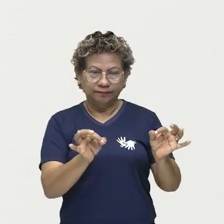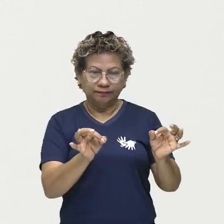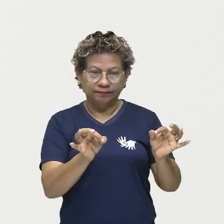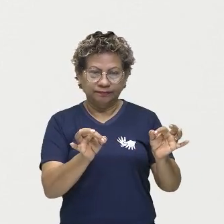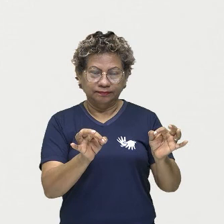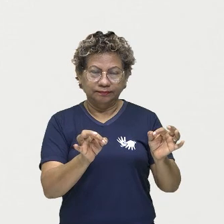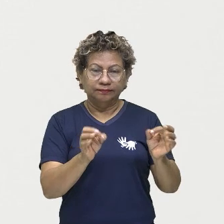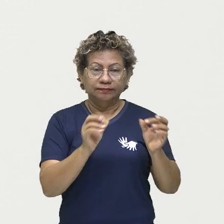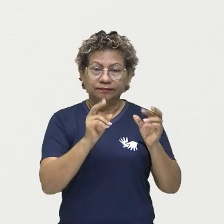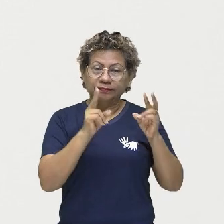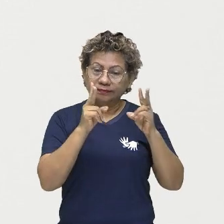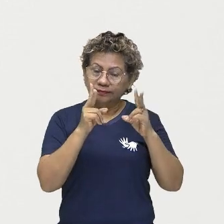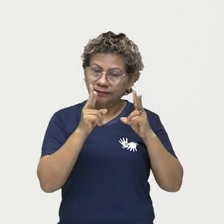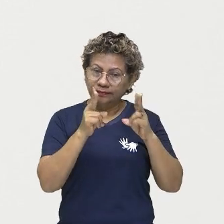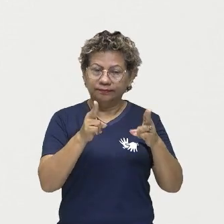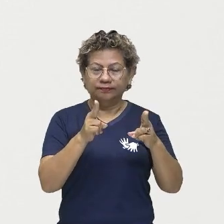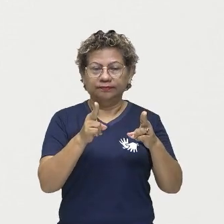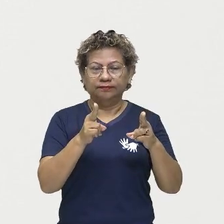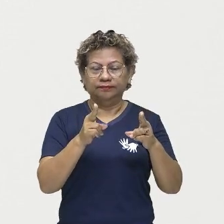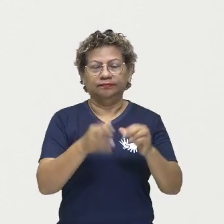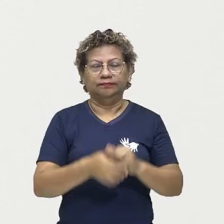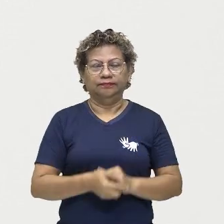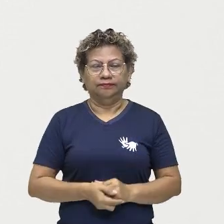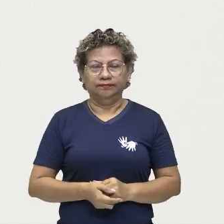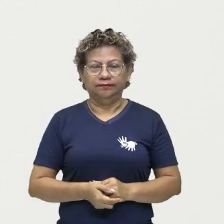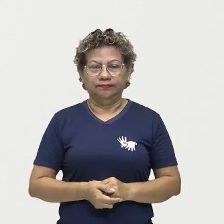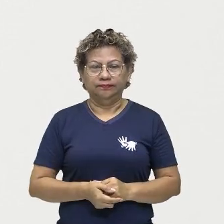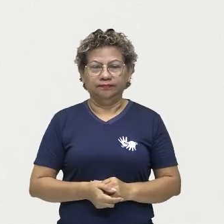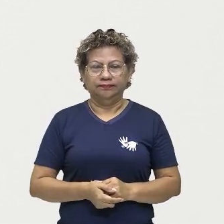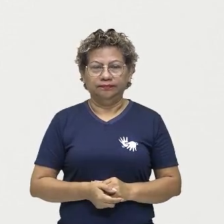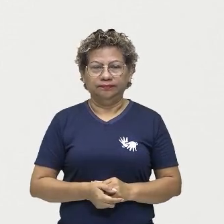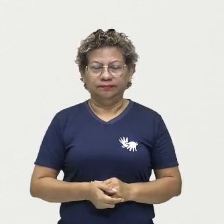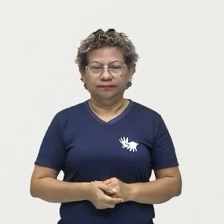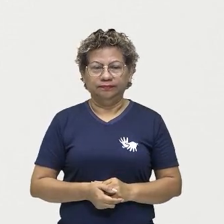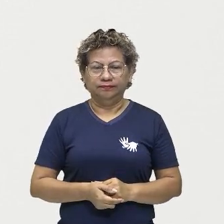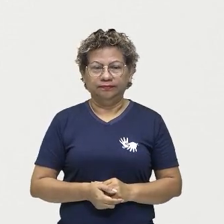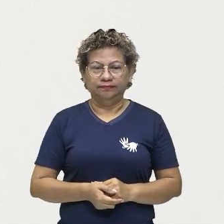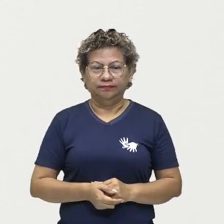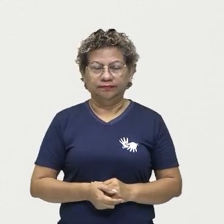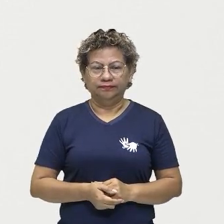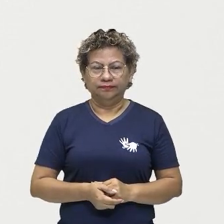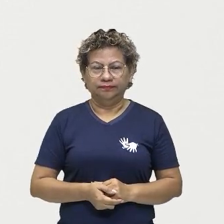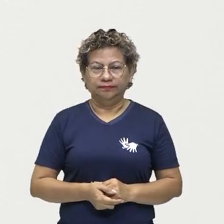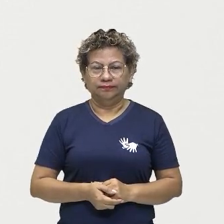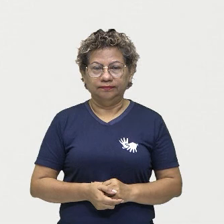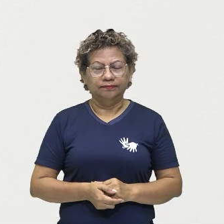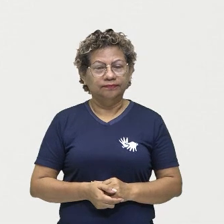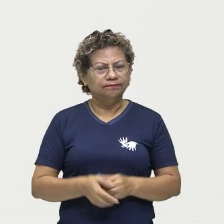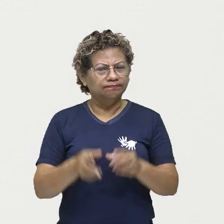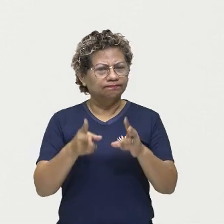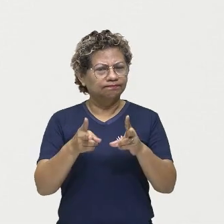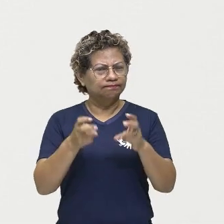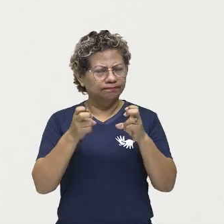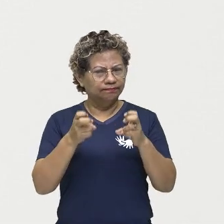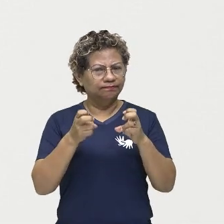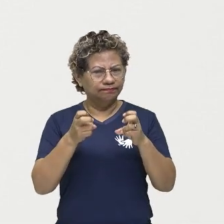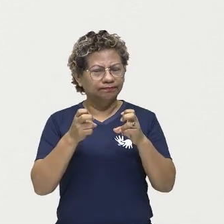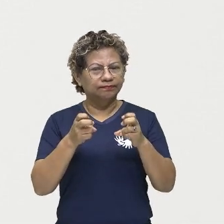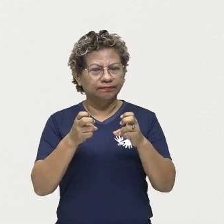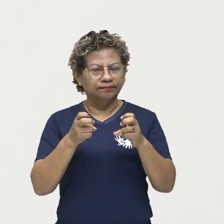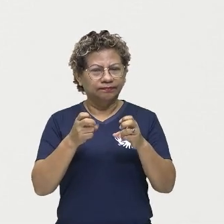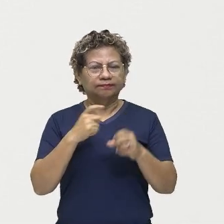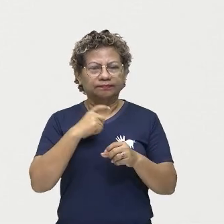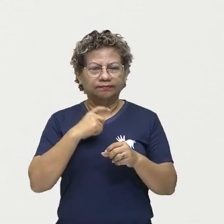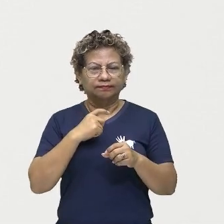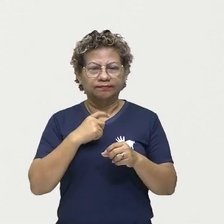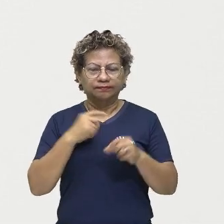Aí ele foi dobrado, de modo que M e C estão se coincidindo, ou seja, se tornaram um único ponto,